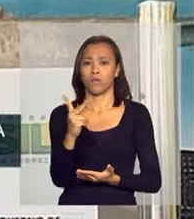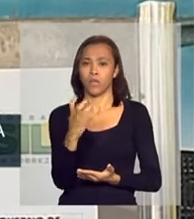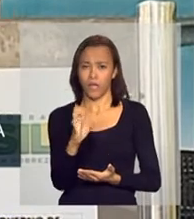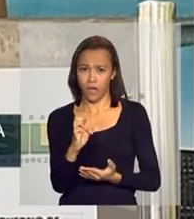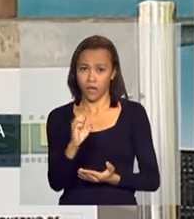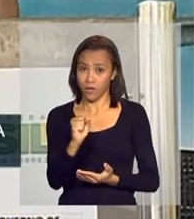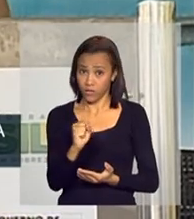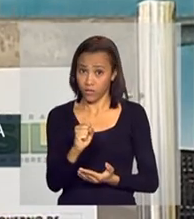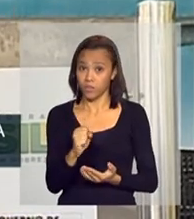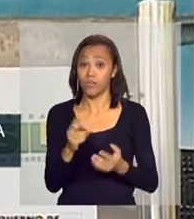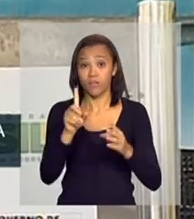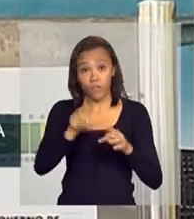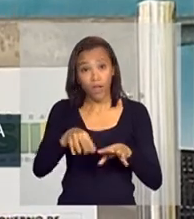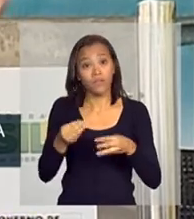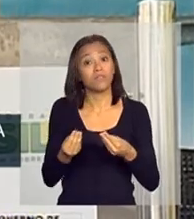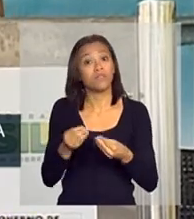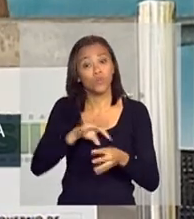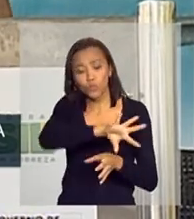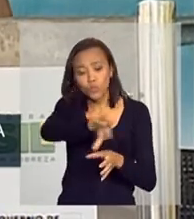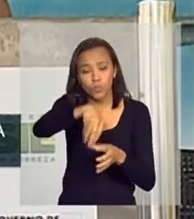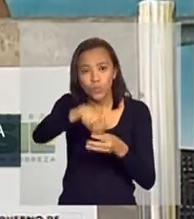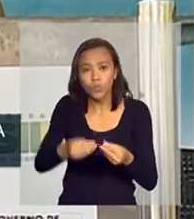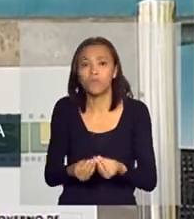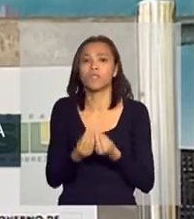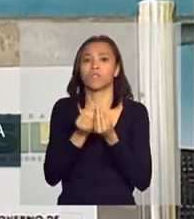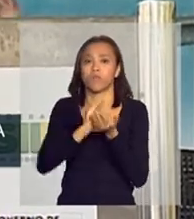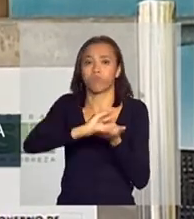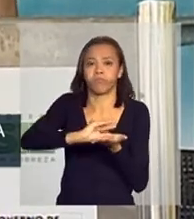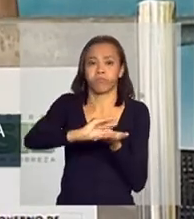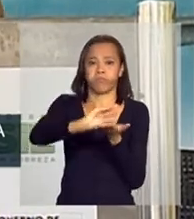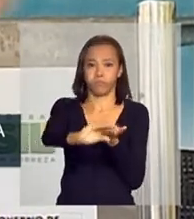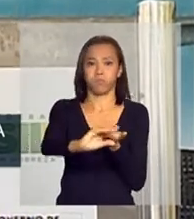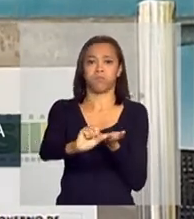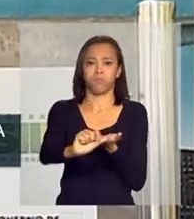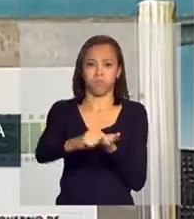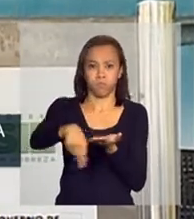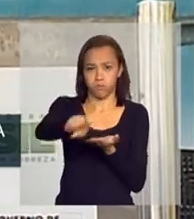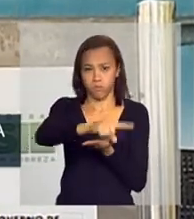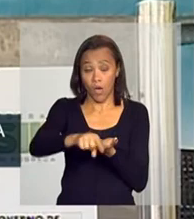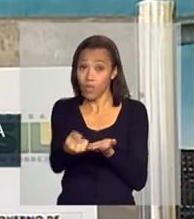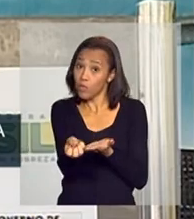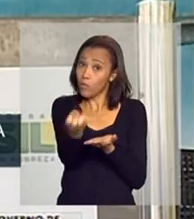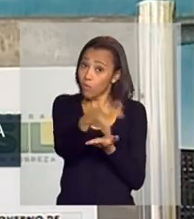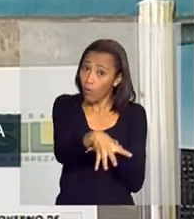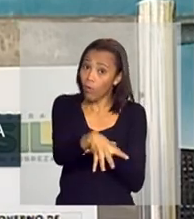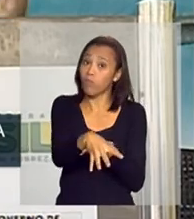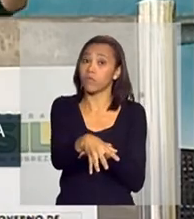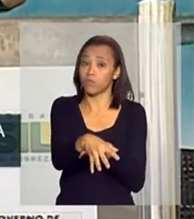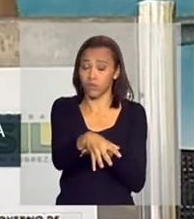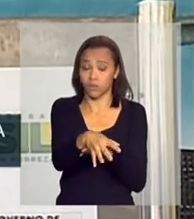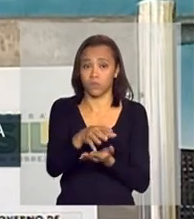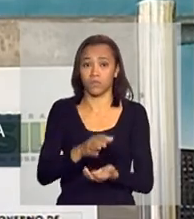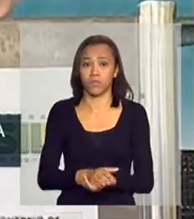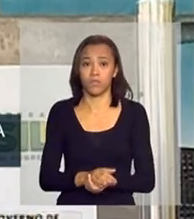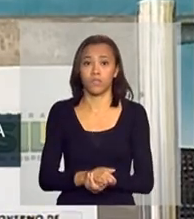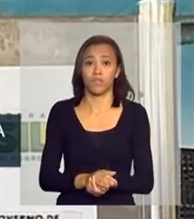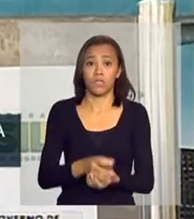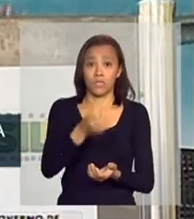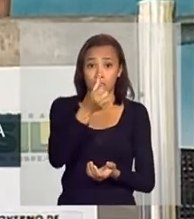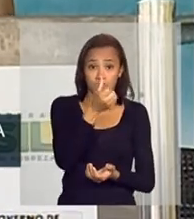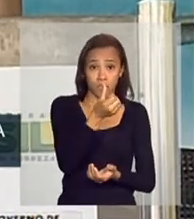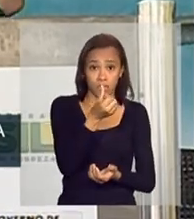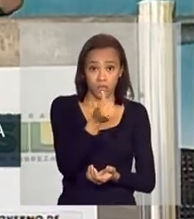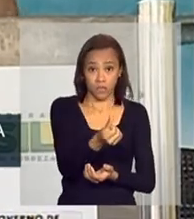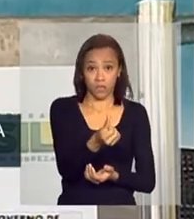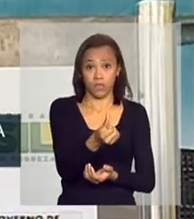Serão para os prefeitos investimentos novos, eu estou repetindo, 66